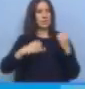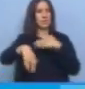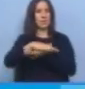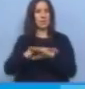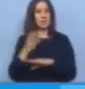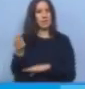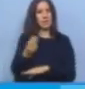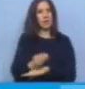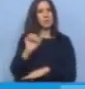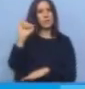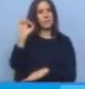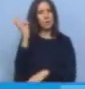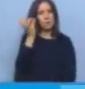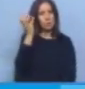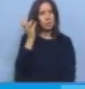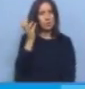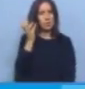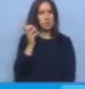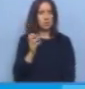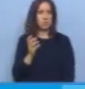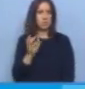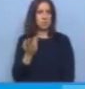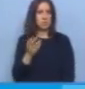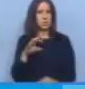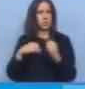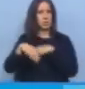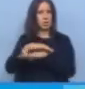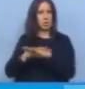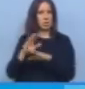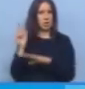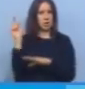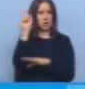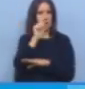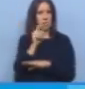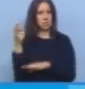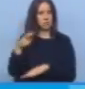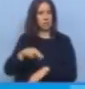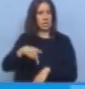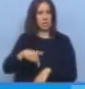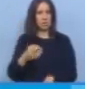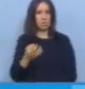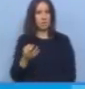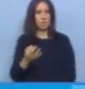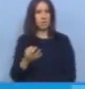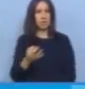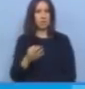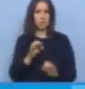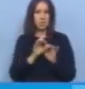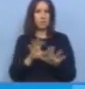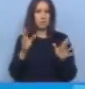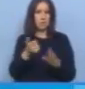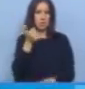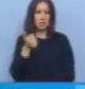sociedade elementos culturais das suas sociedades de origem e pô-las aqui também a divulgá-las